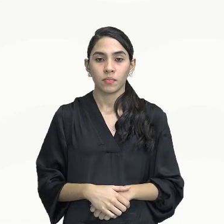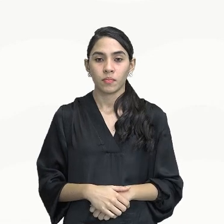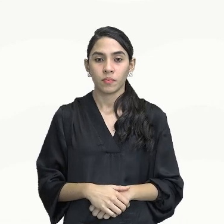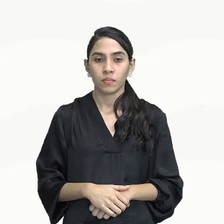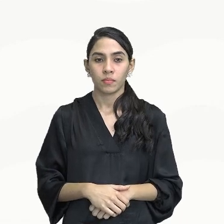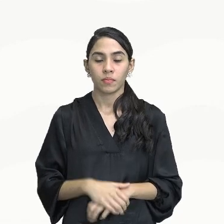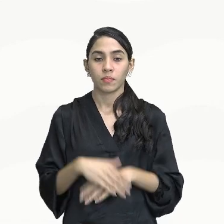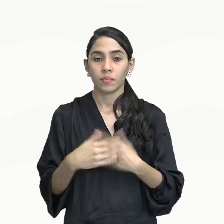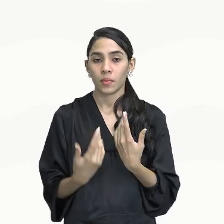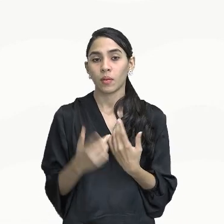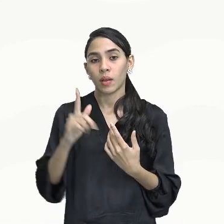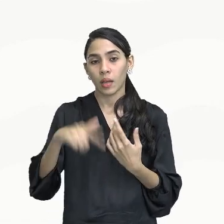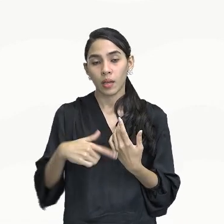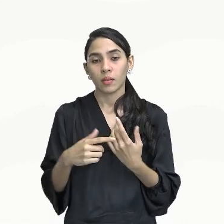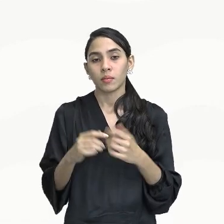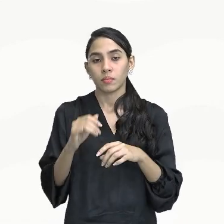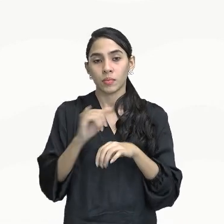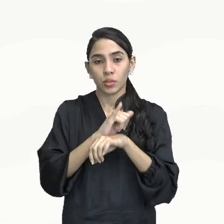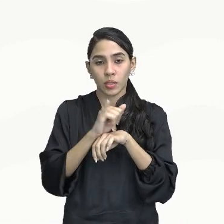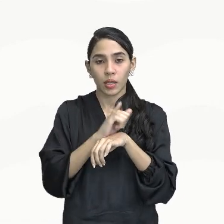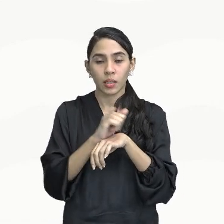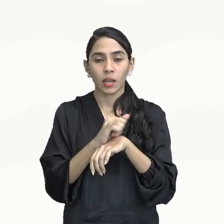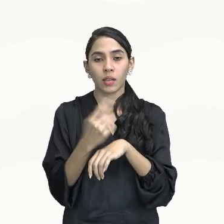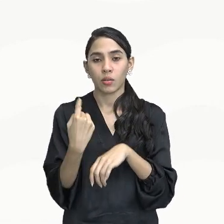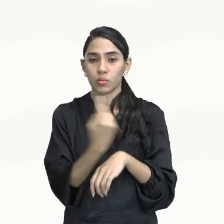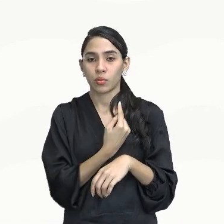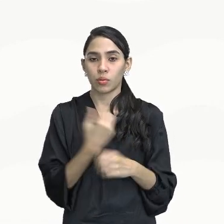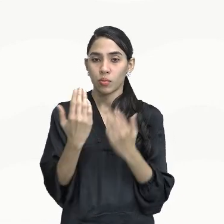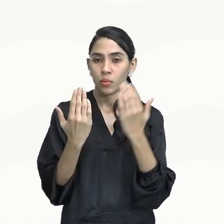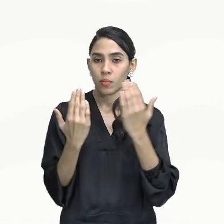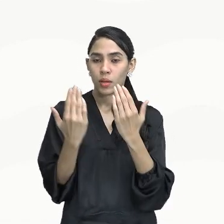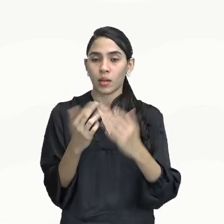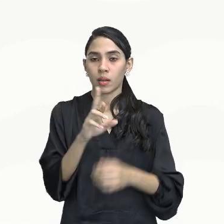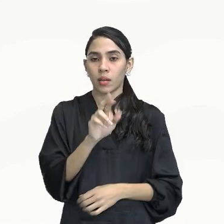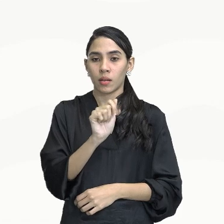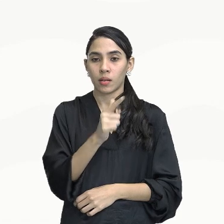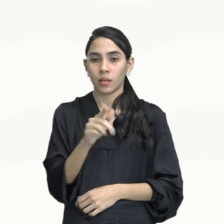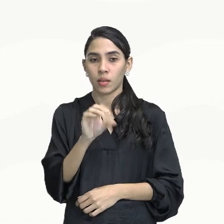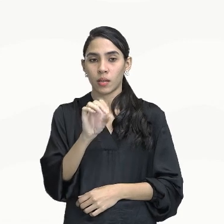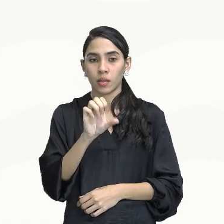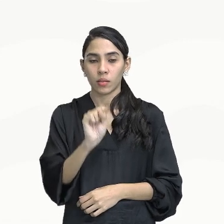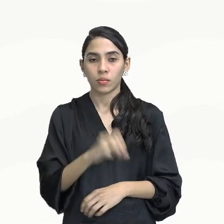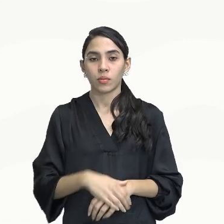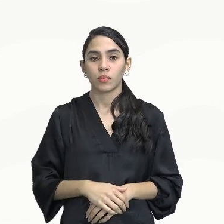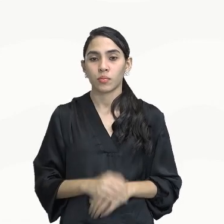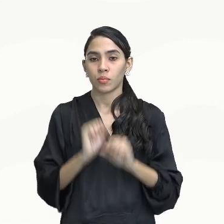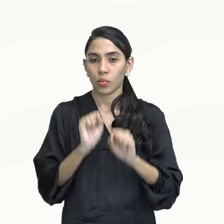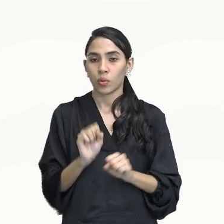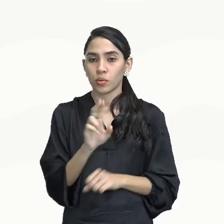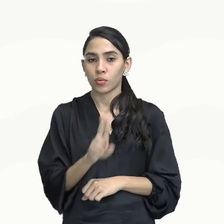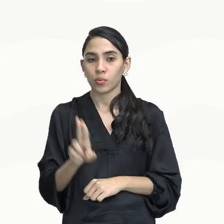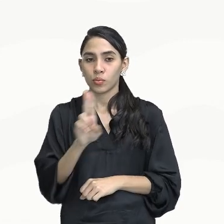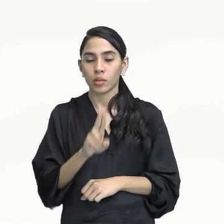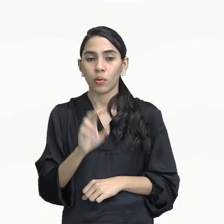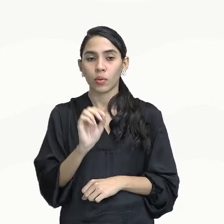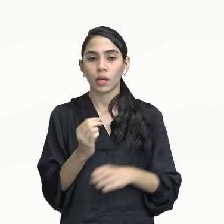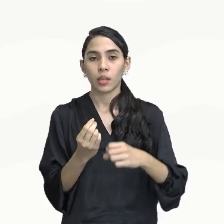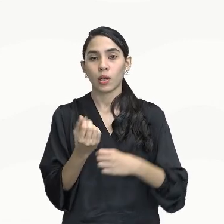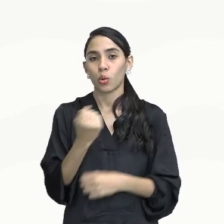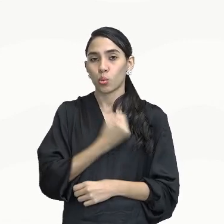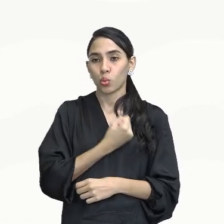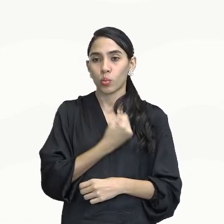Então, uma das maneiras da gente comparar essas razões consiste em expressarmos ambas com o mesmo denominador.